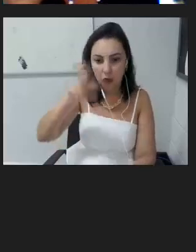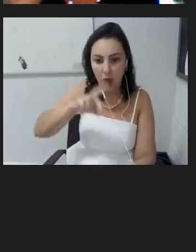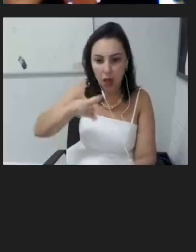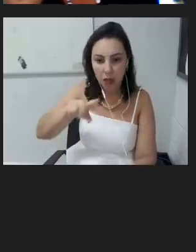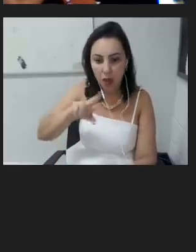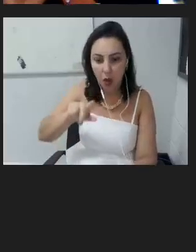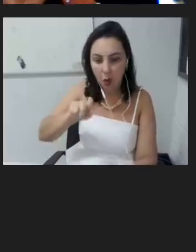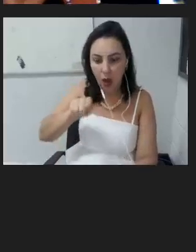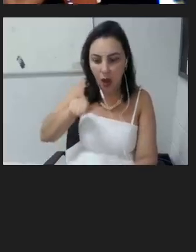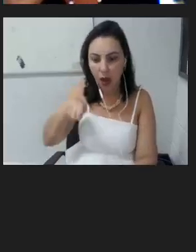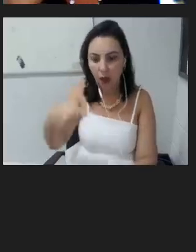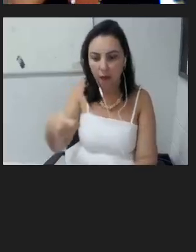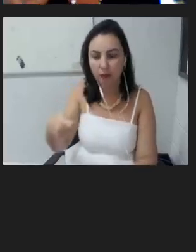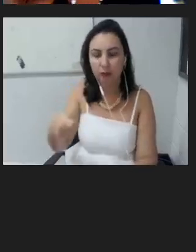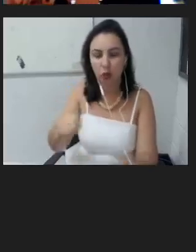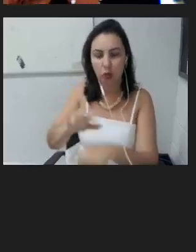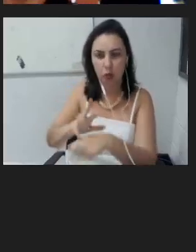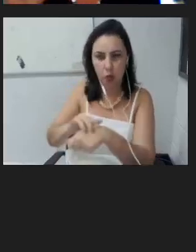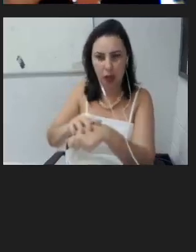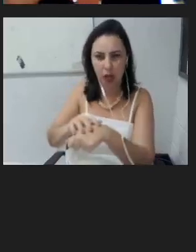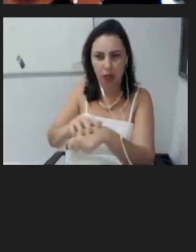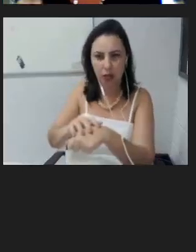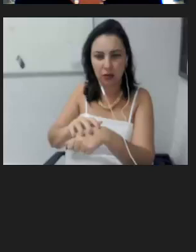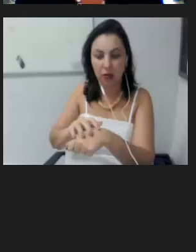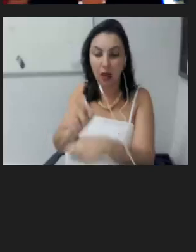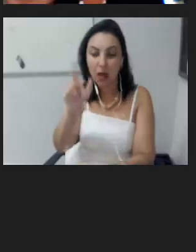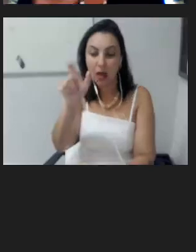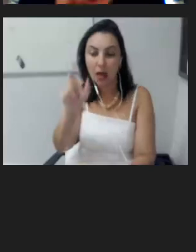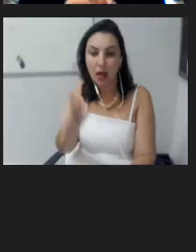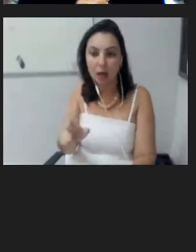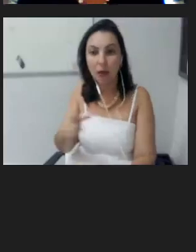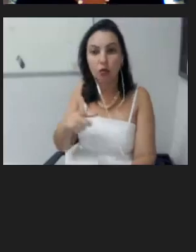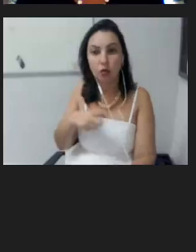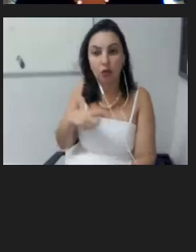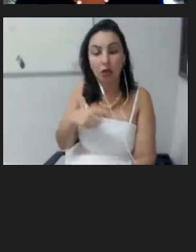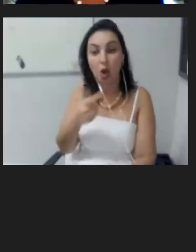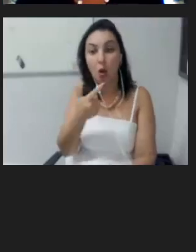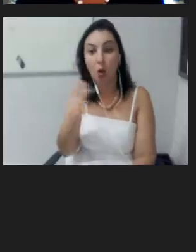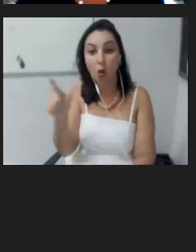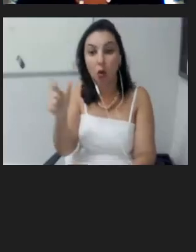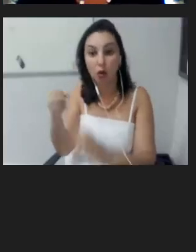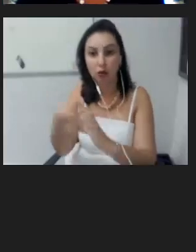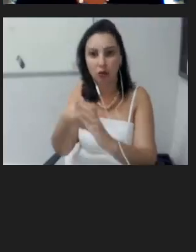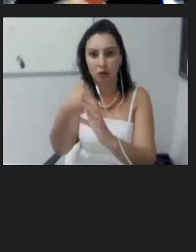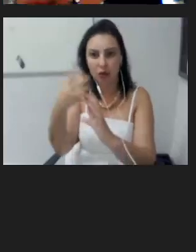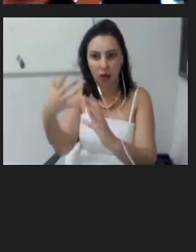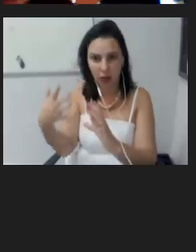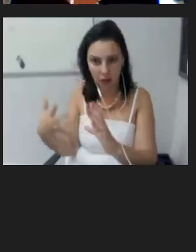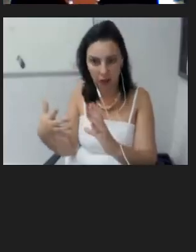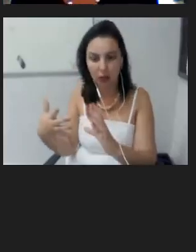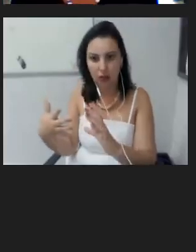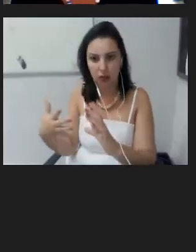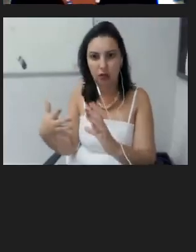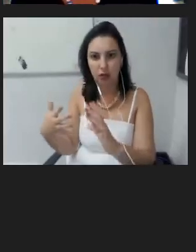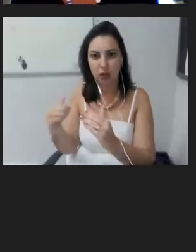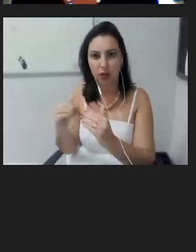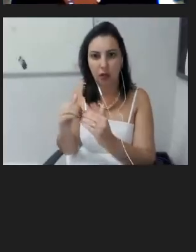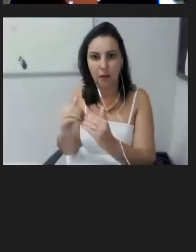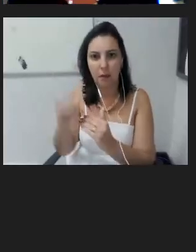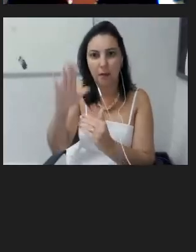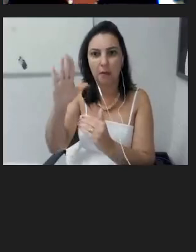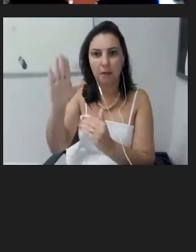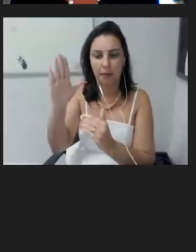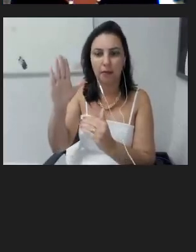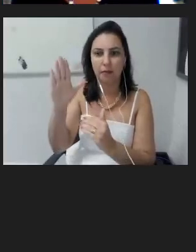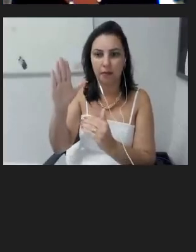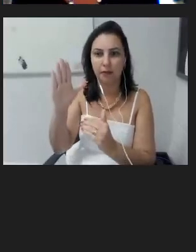é que, assim, essa pessoa, ela tem outras características que vão além do diagnóstico,